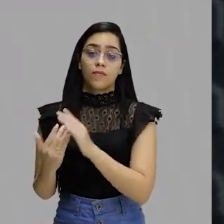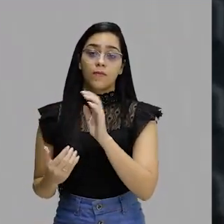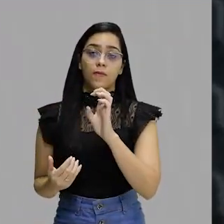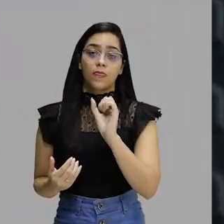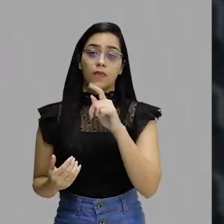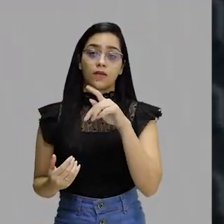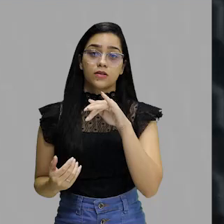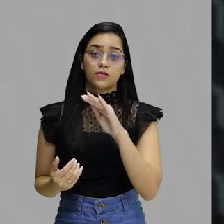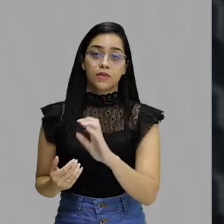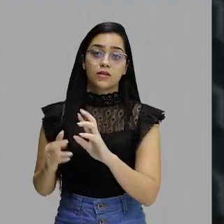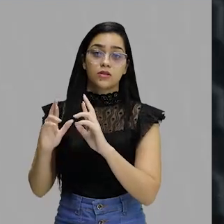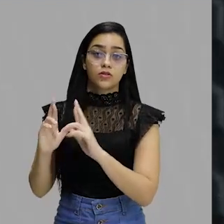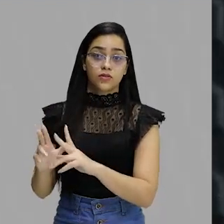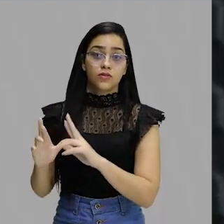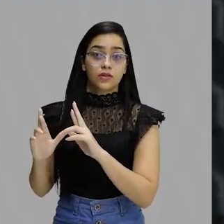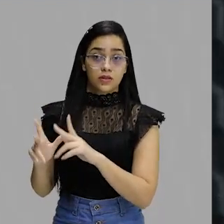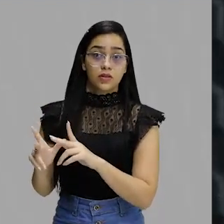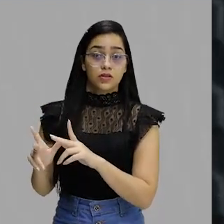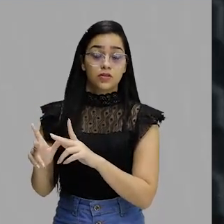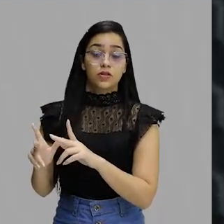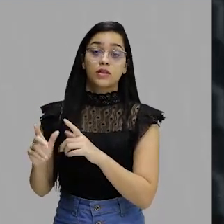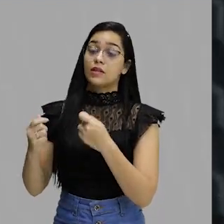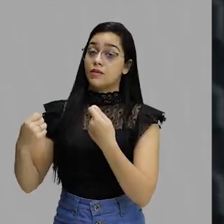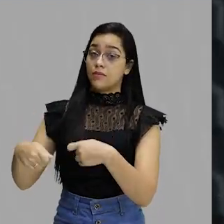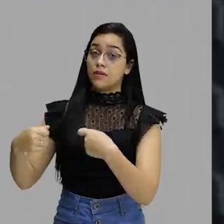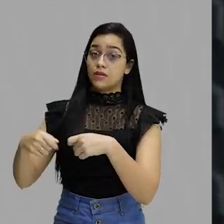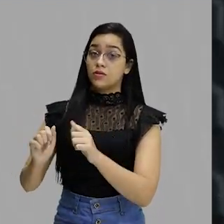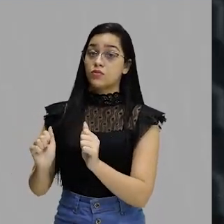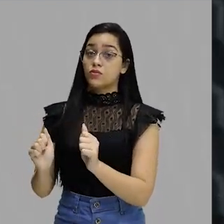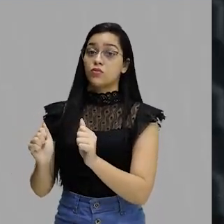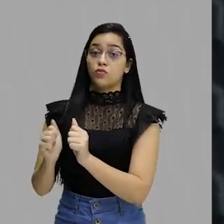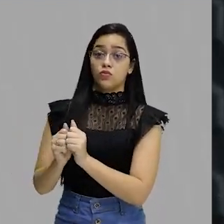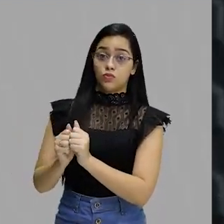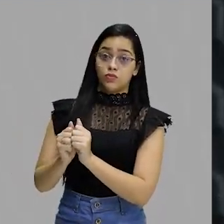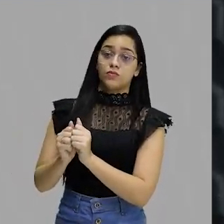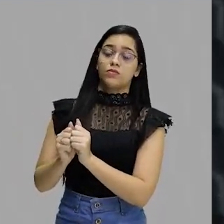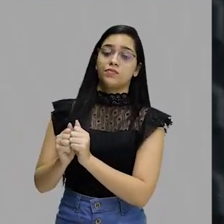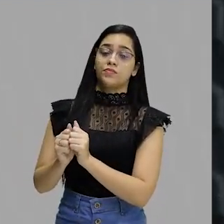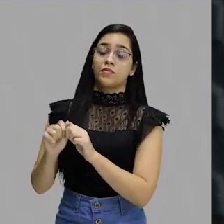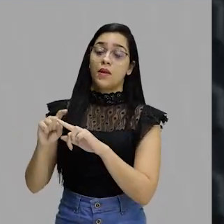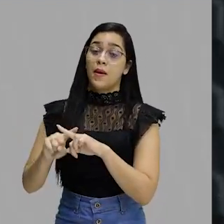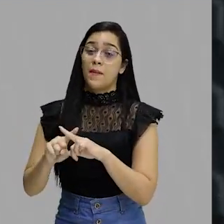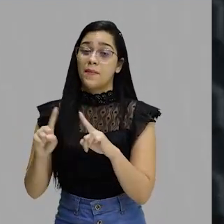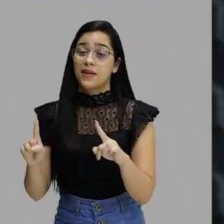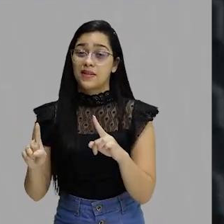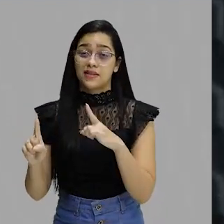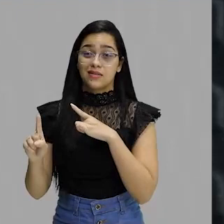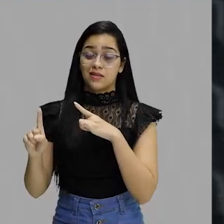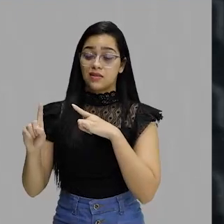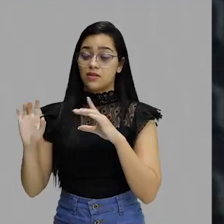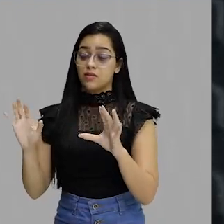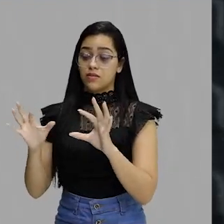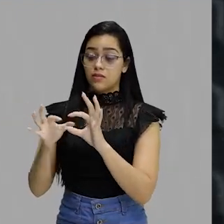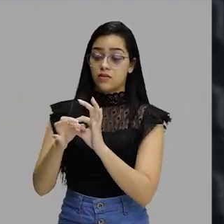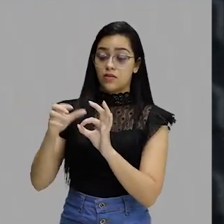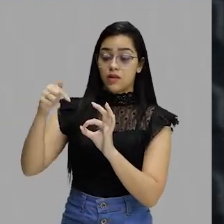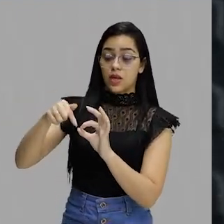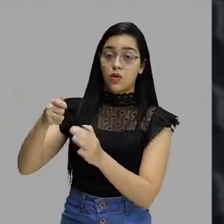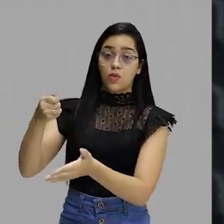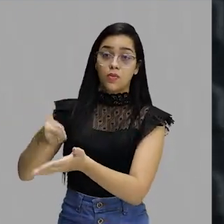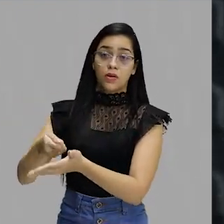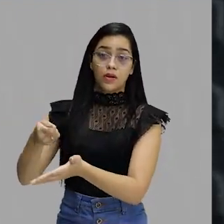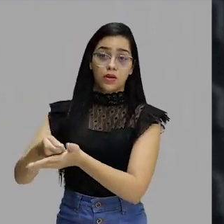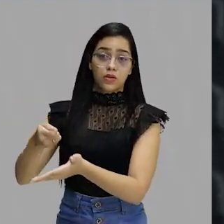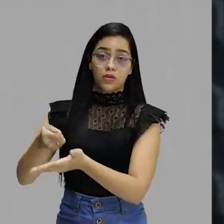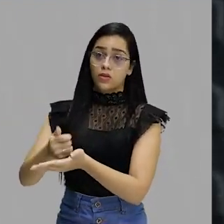espécies diferentes e eles precisam estar juntos. Só que essa união ela é obrigatória,